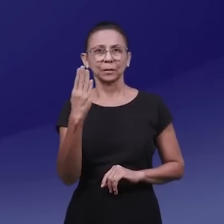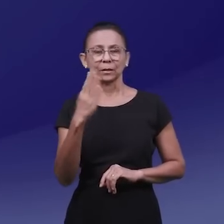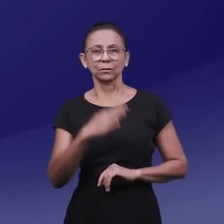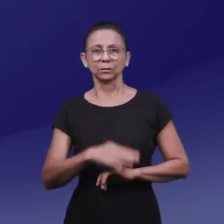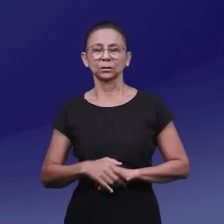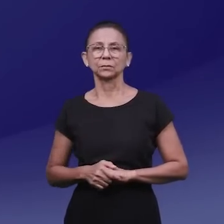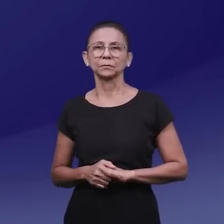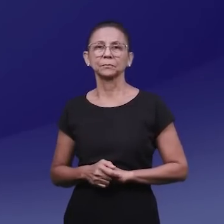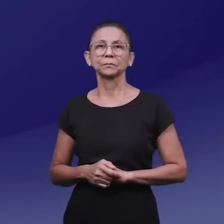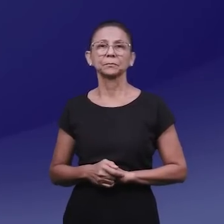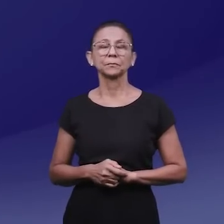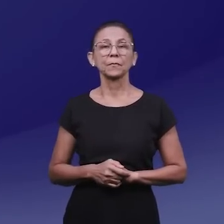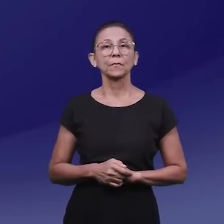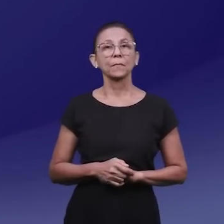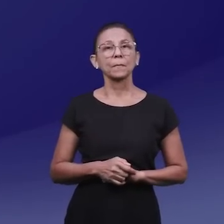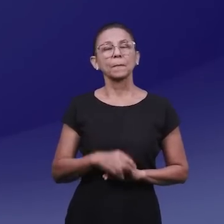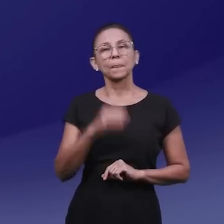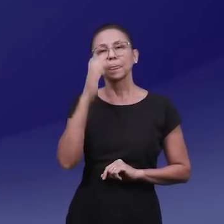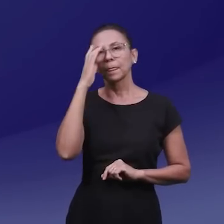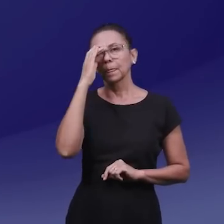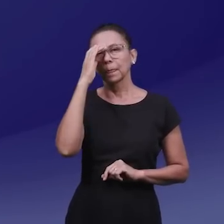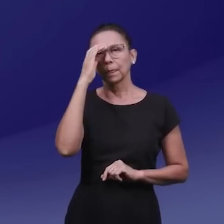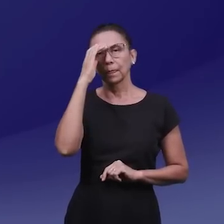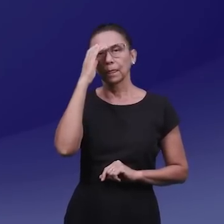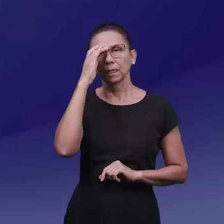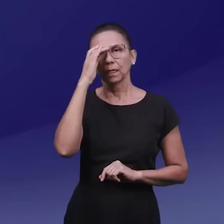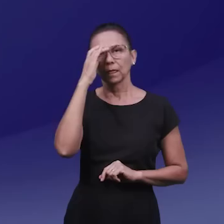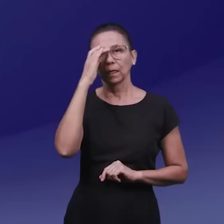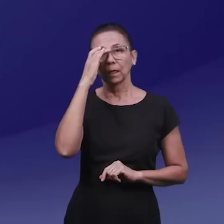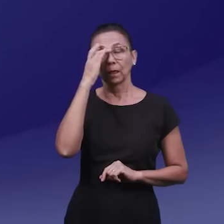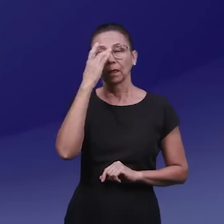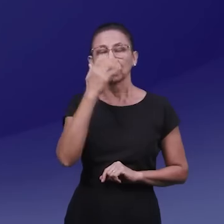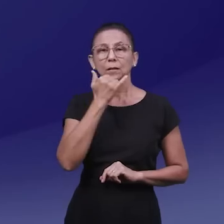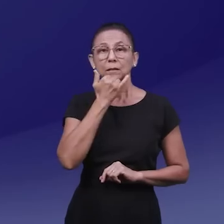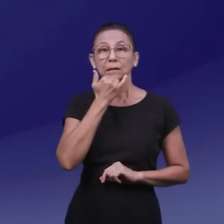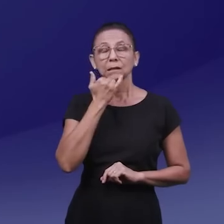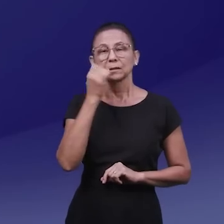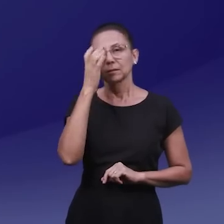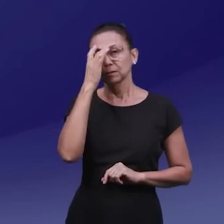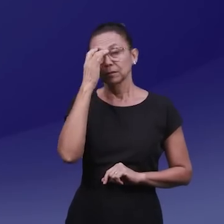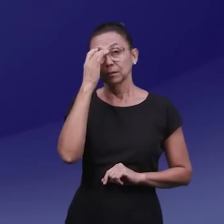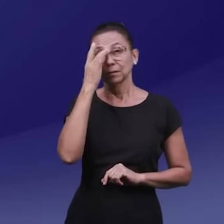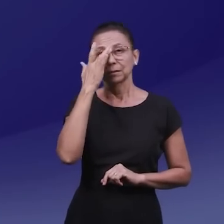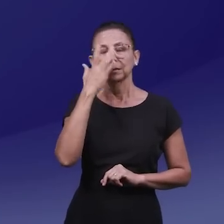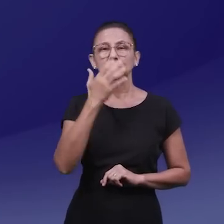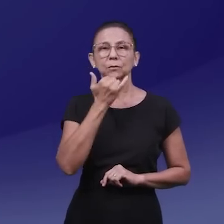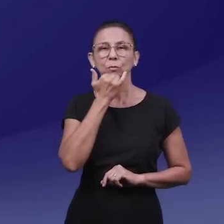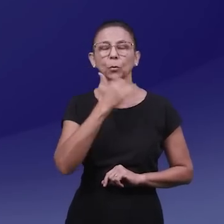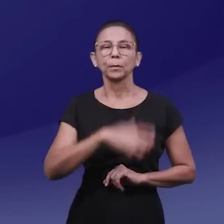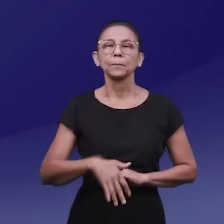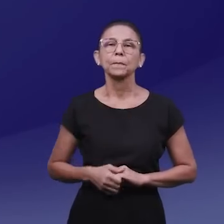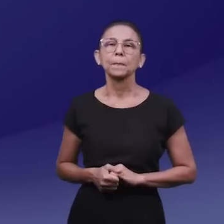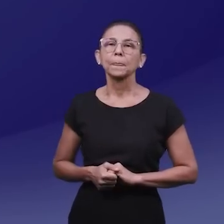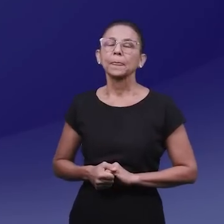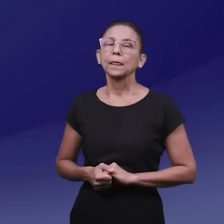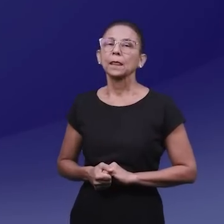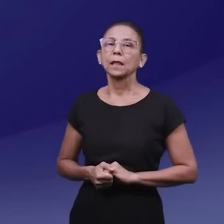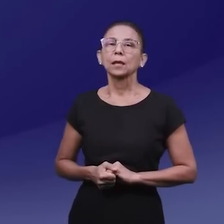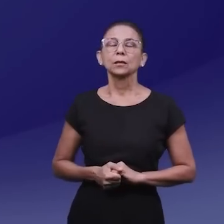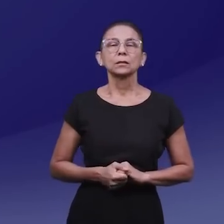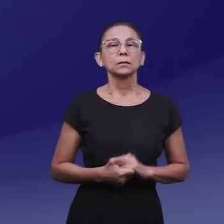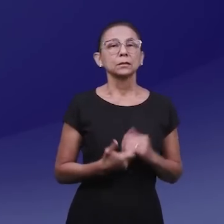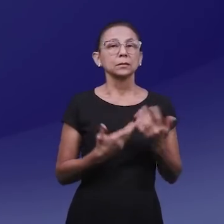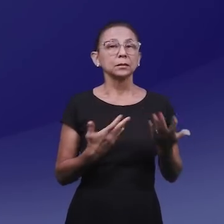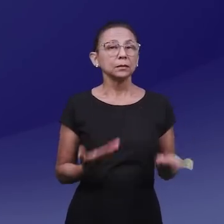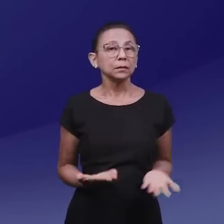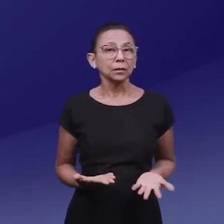celestial e se fizeram participantes do Espírito Santo. Então, o homem, quando ele